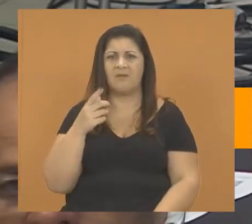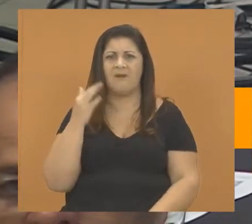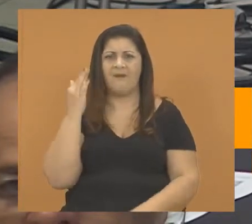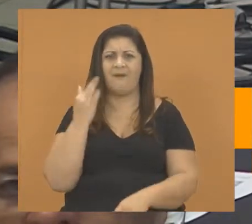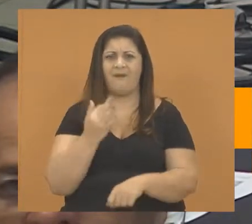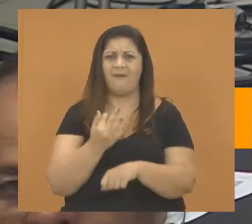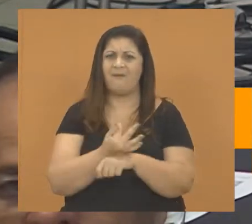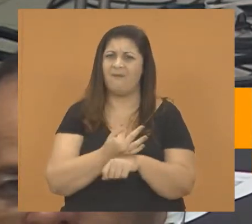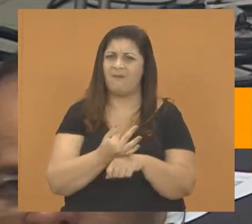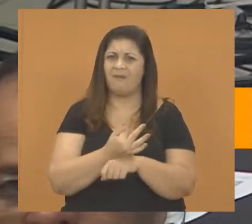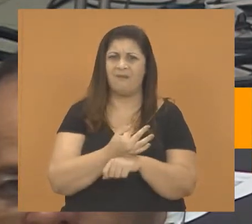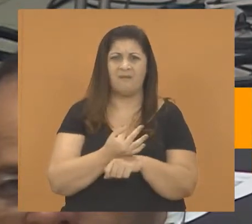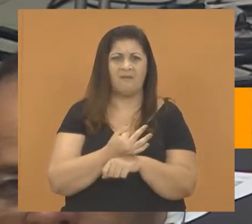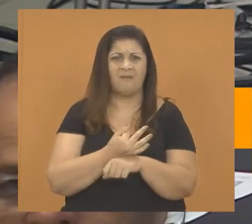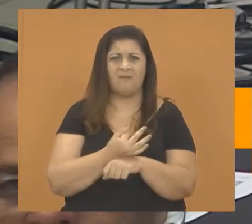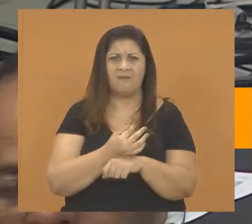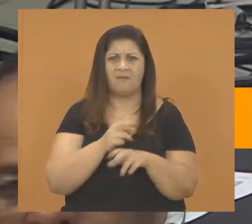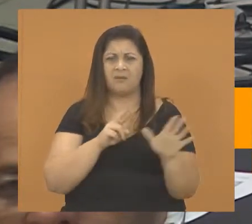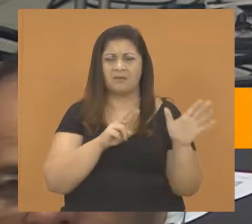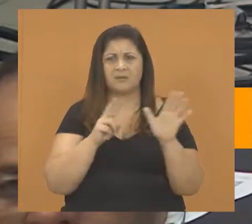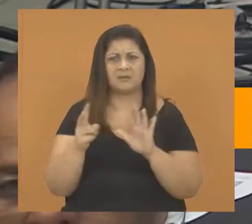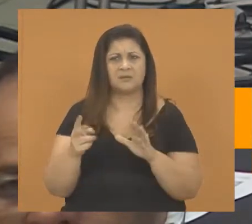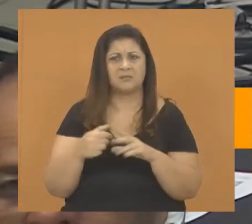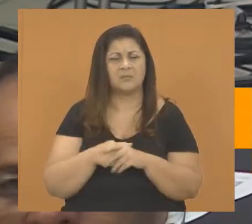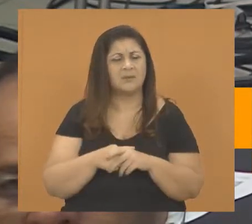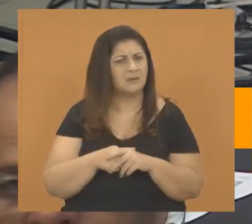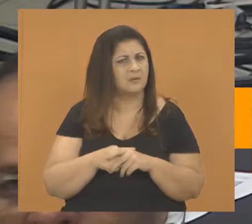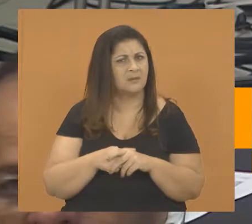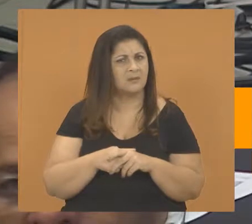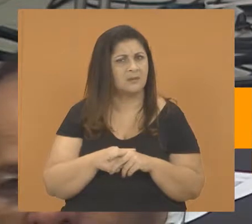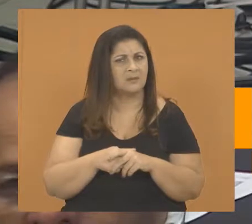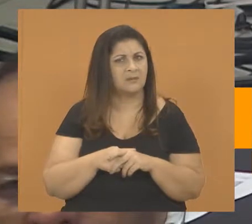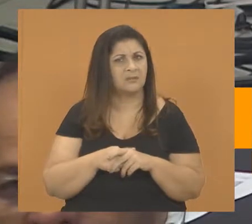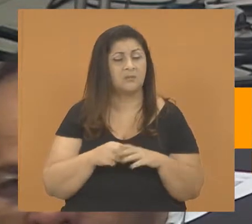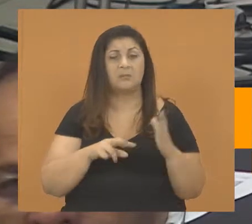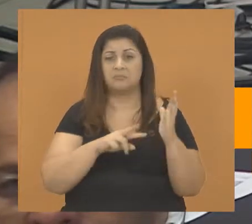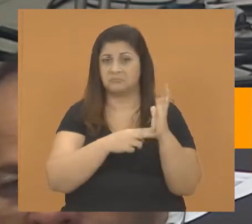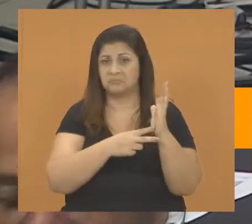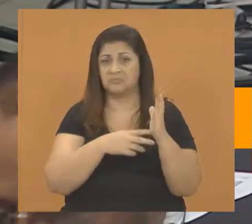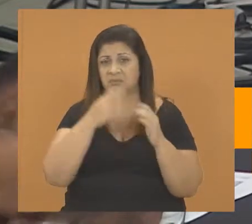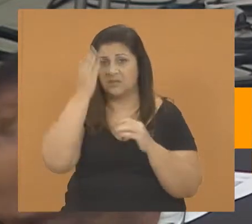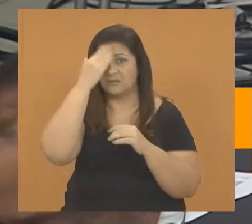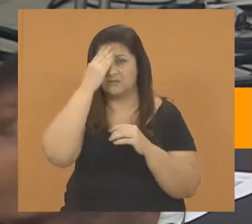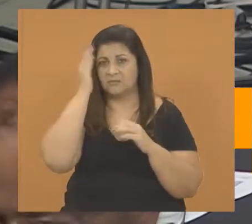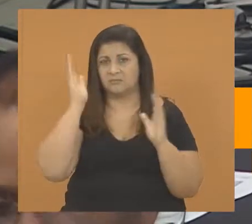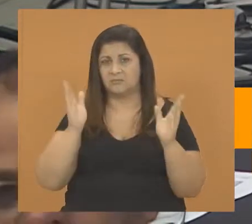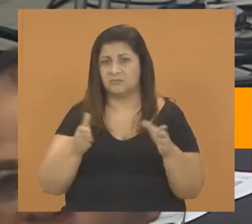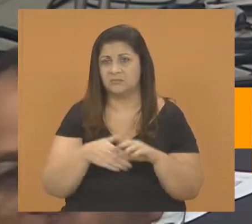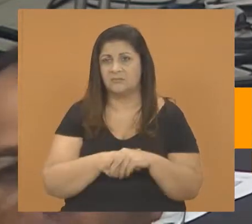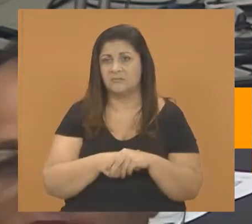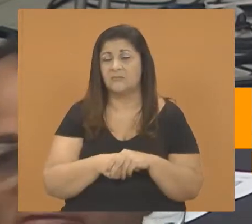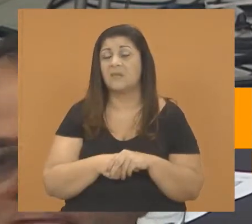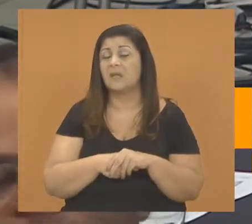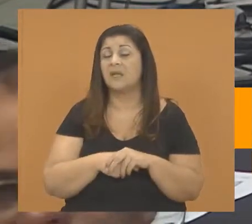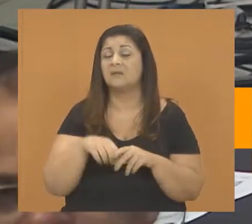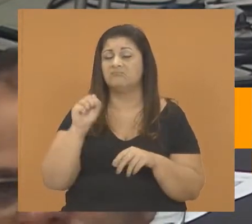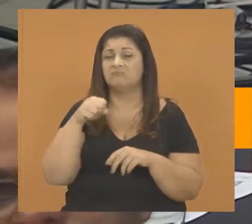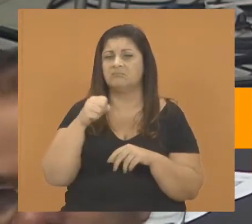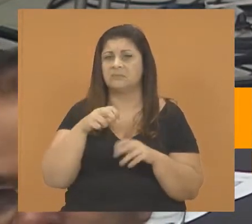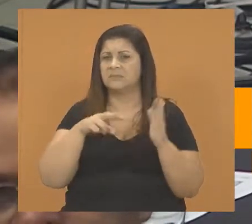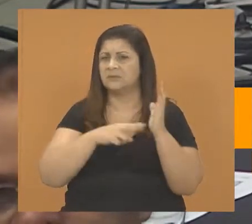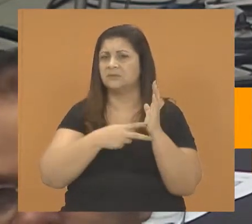e isso não é de conhecimento de ninguém que o próprio sindicato já está sabendo eu fui conversar com a pessoa do sindicato ela falou que já tinha as informações